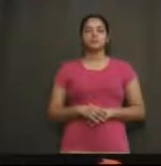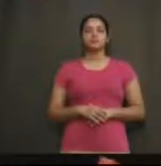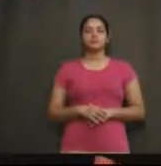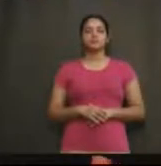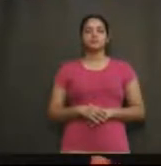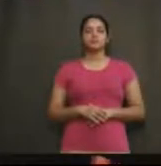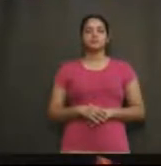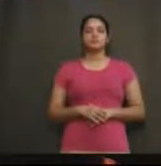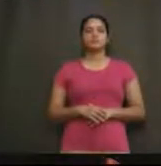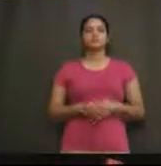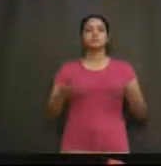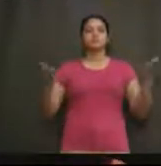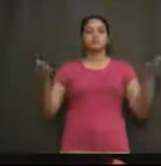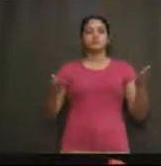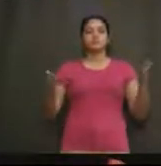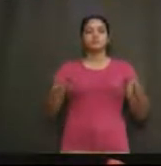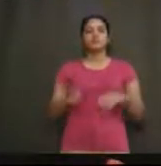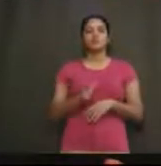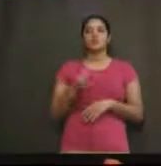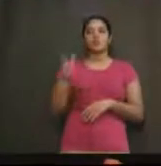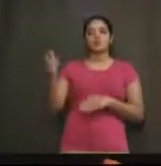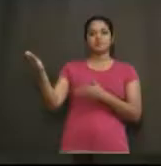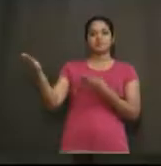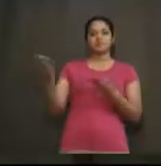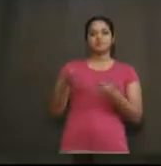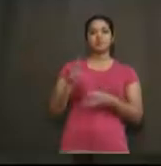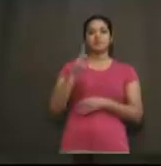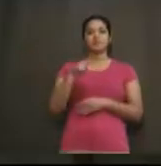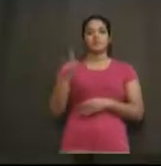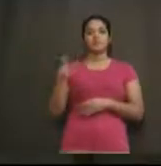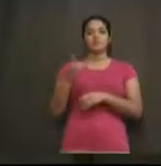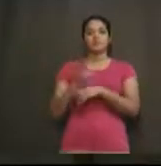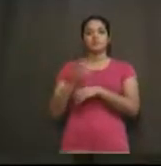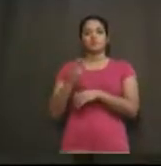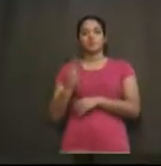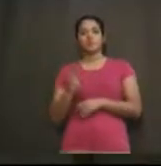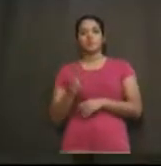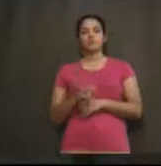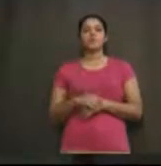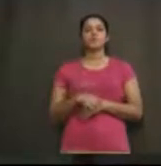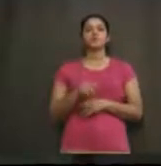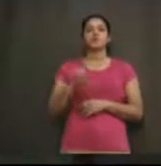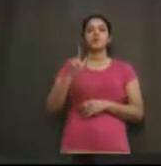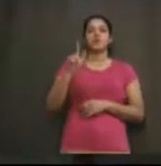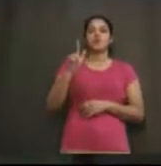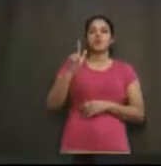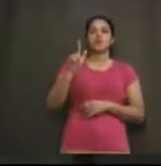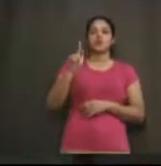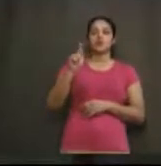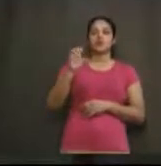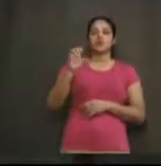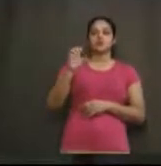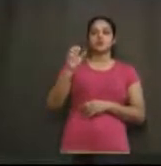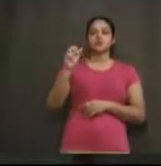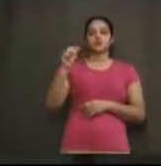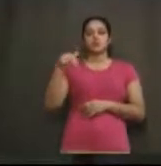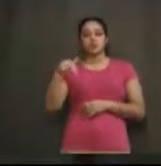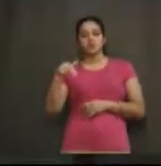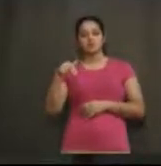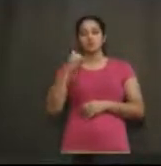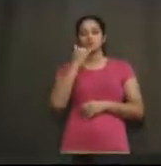passamos a palavra ao doutor Jean Lelis, que apresentará o